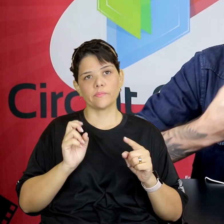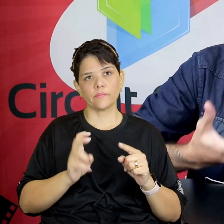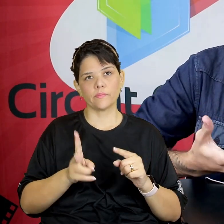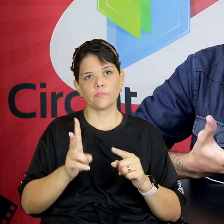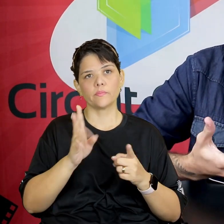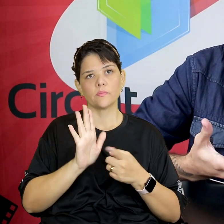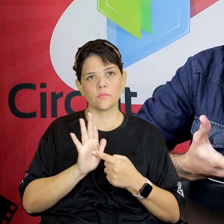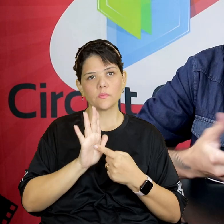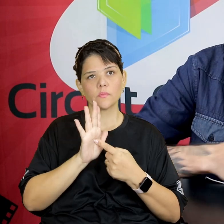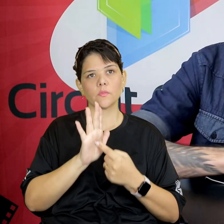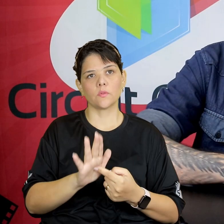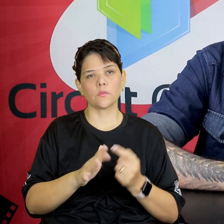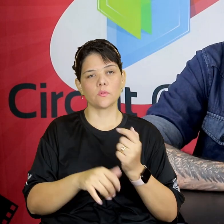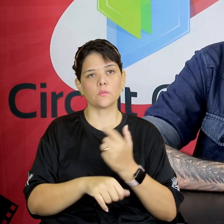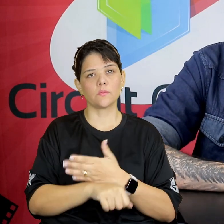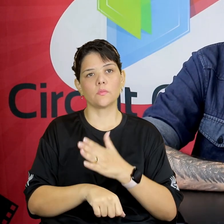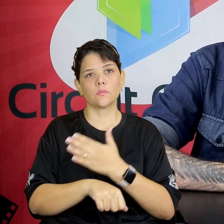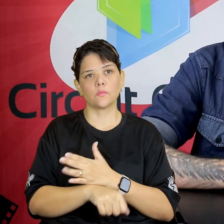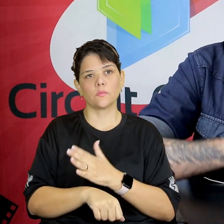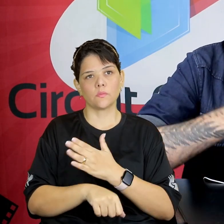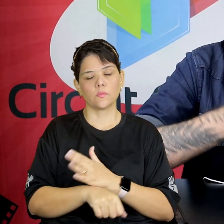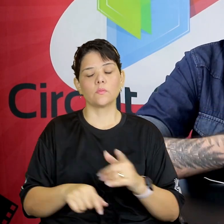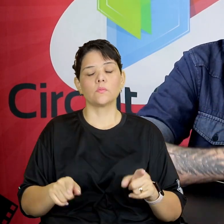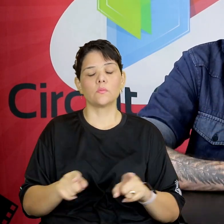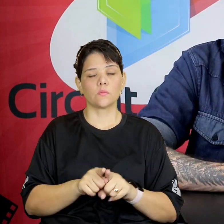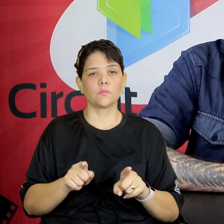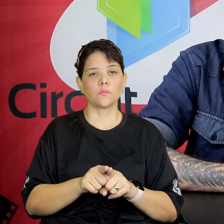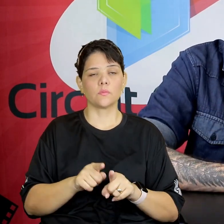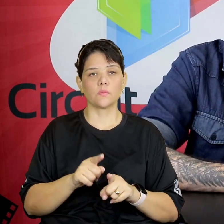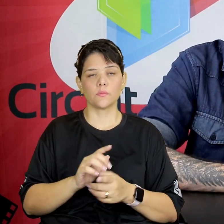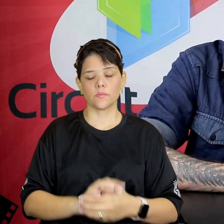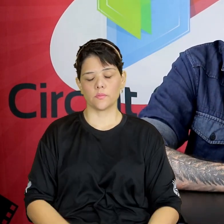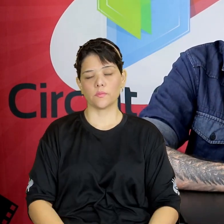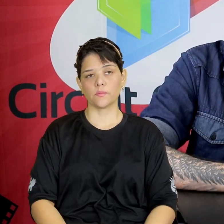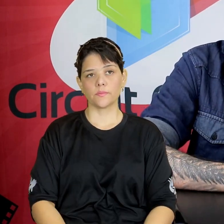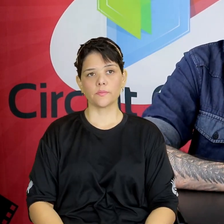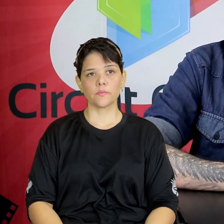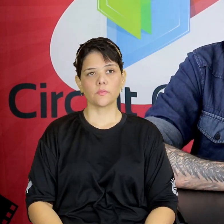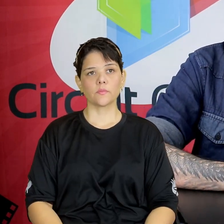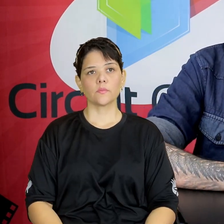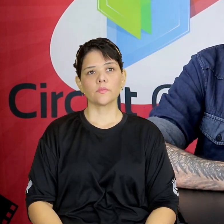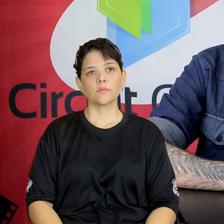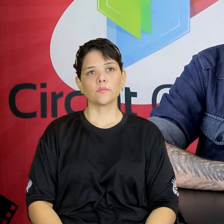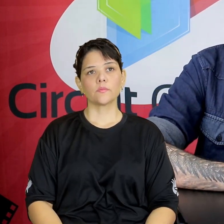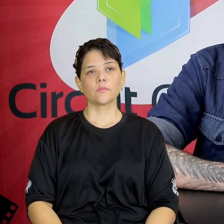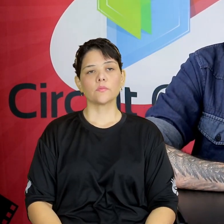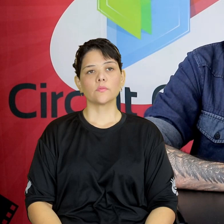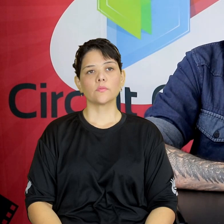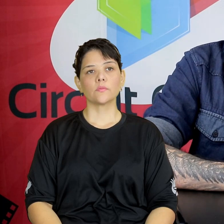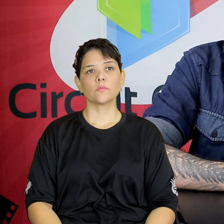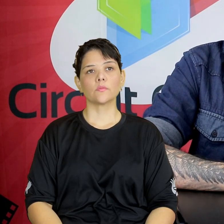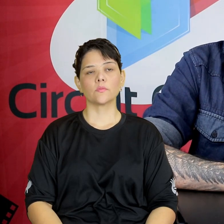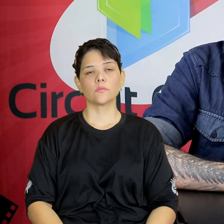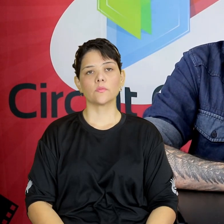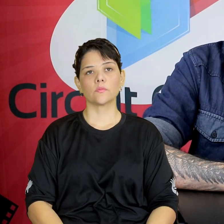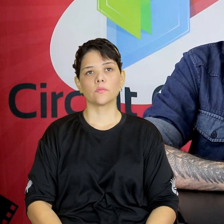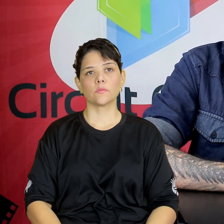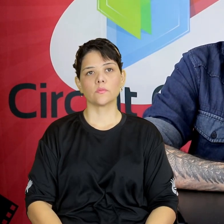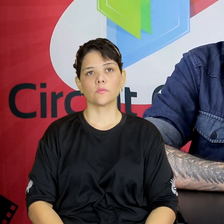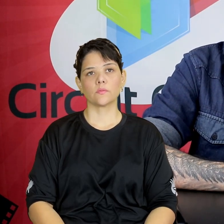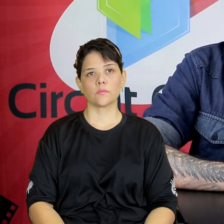trazendo um material prático para vocês verem, a gente sempre vai estar tendo esse papo mais teórico. Tranquilo? Vamos